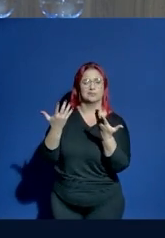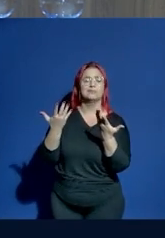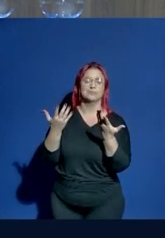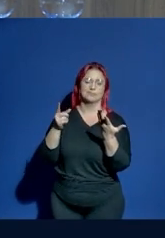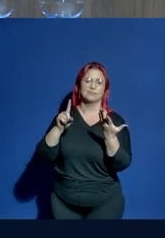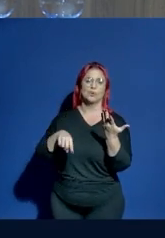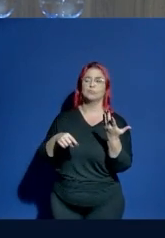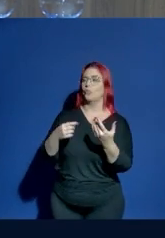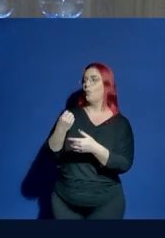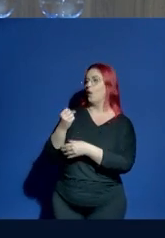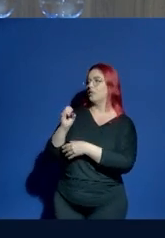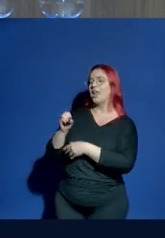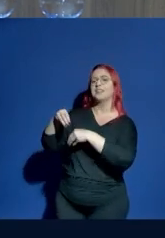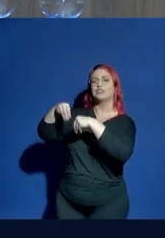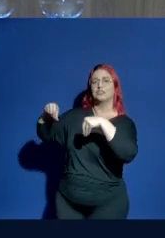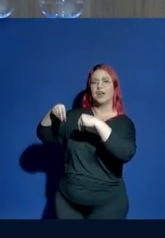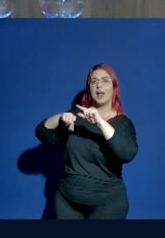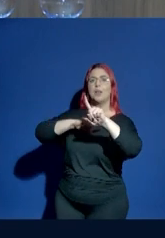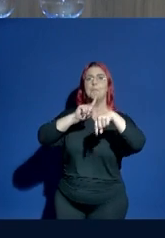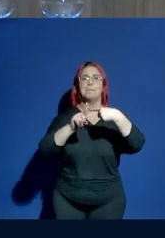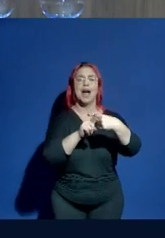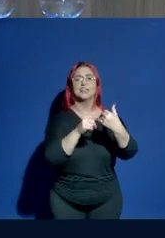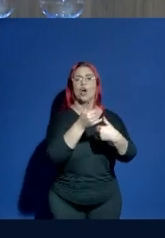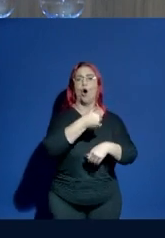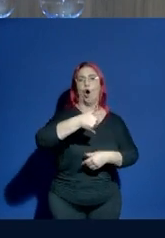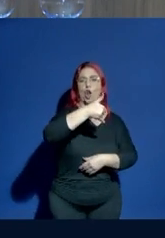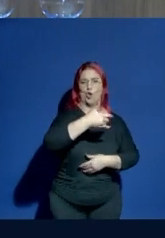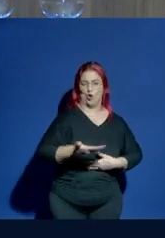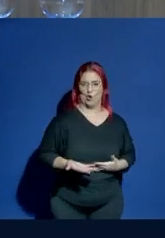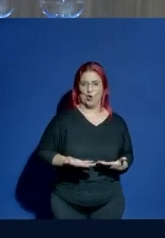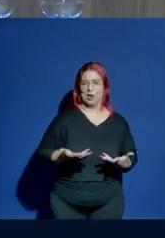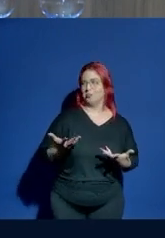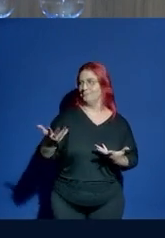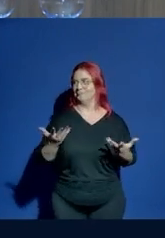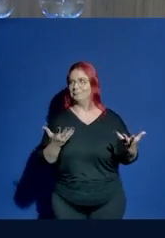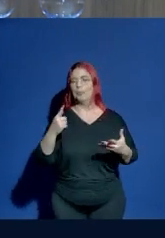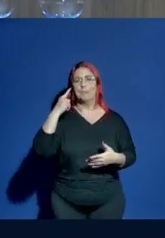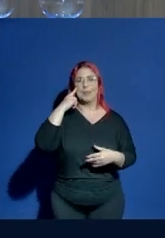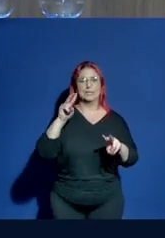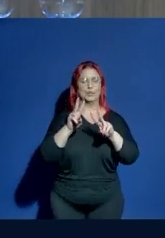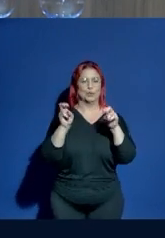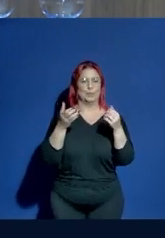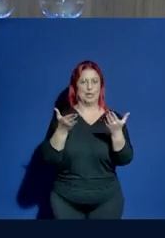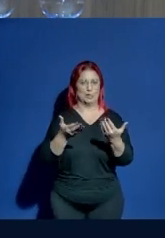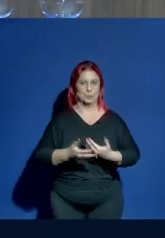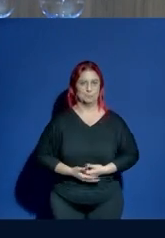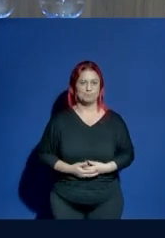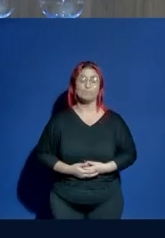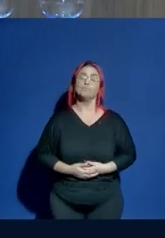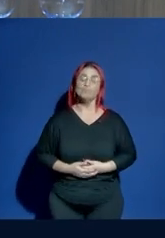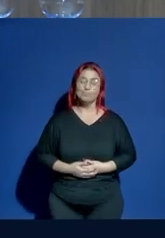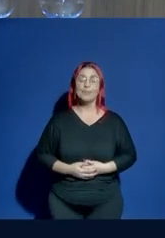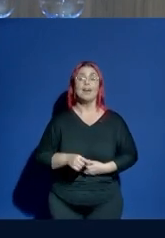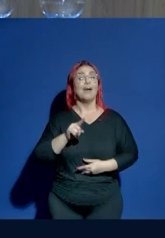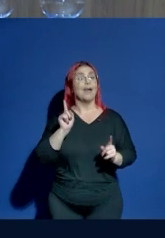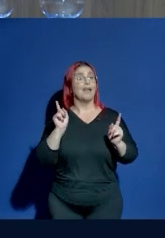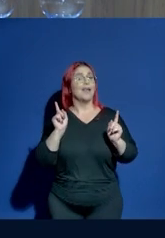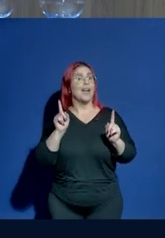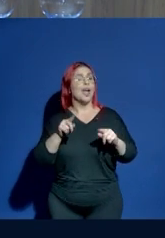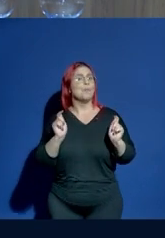80 milhões de farelo e 20 milhões de toneladas de óleo, nos números atuais. É uma capacidade